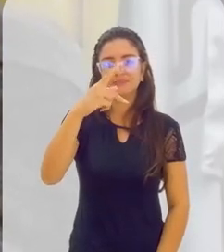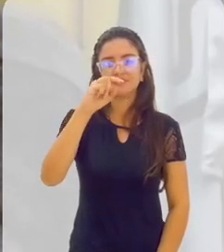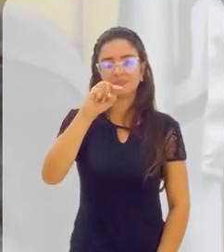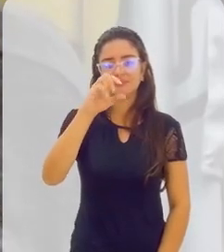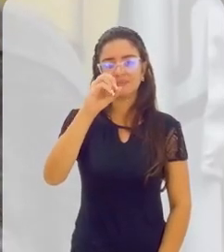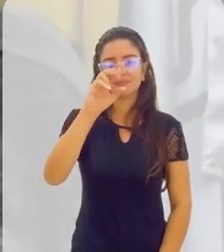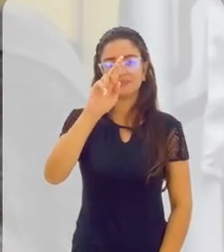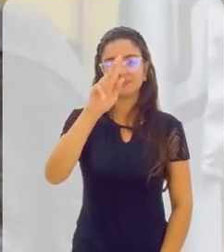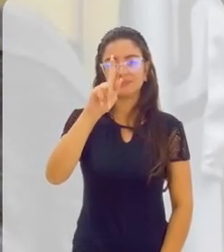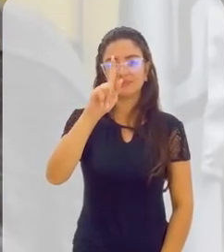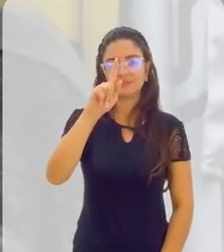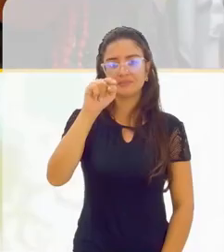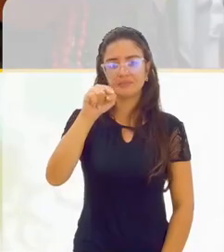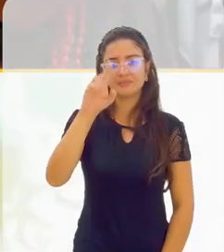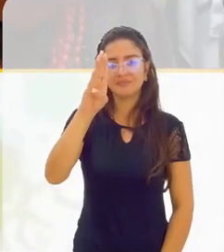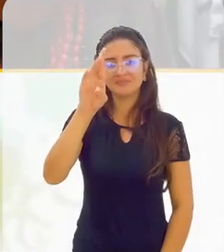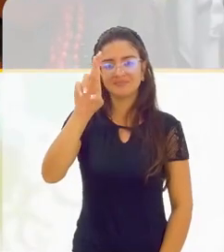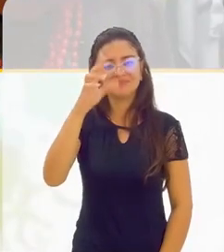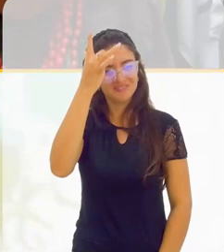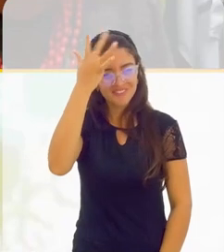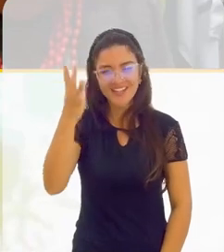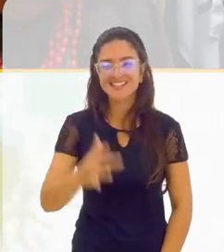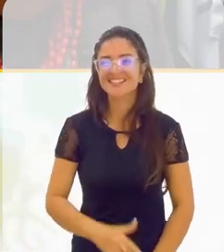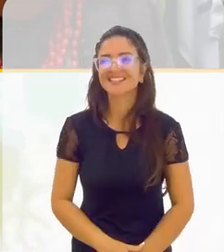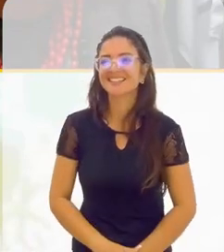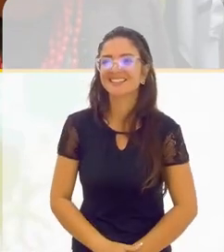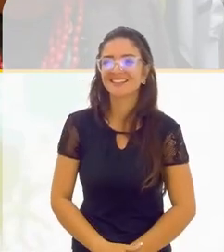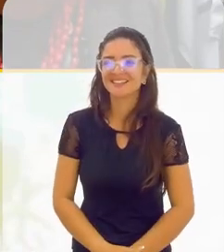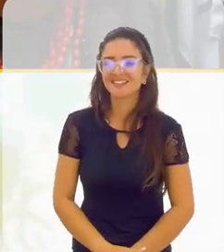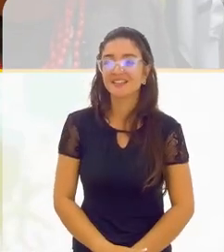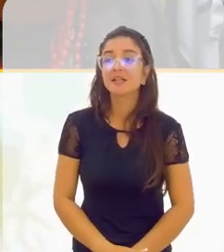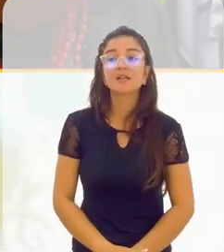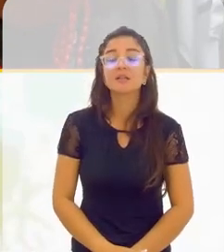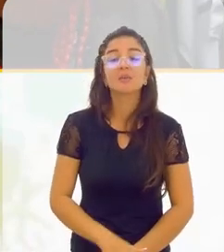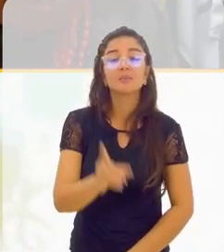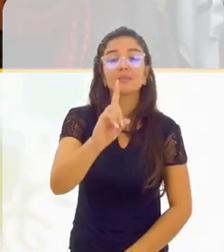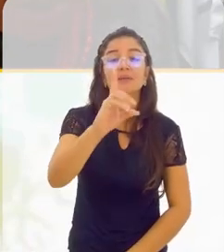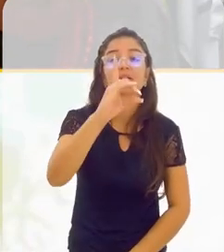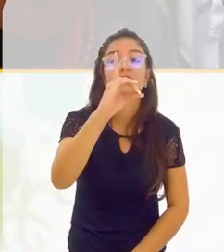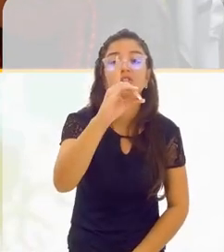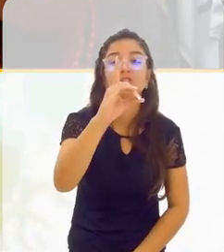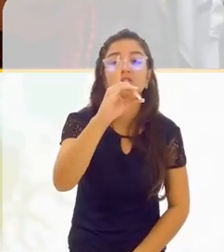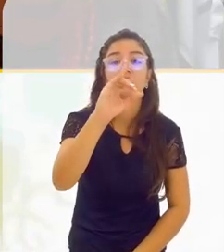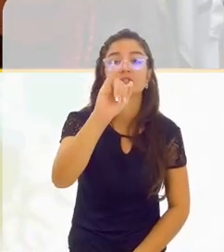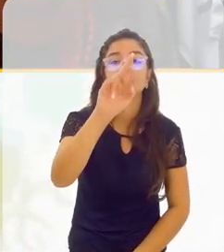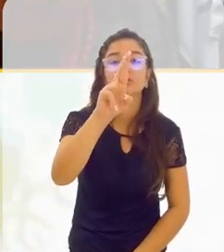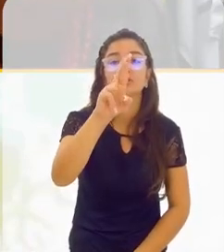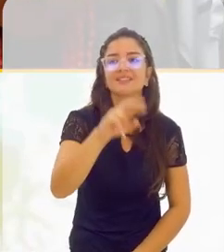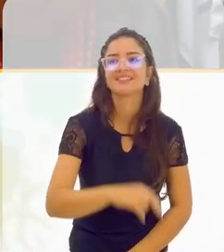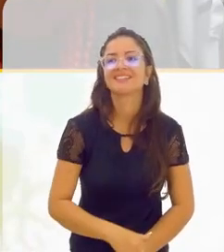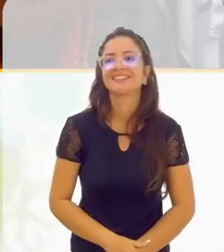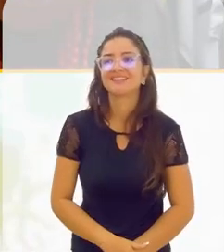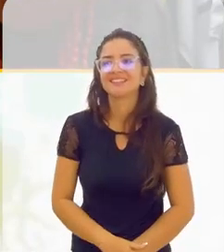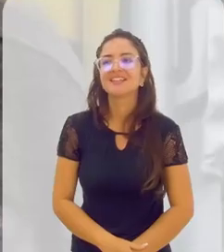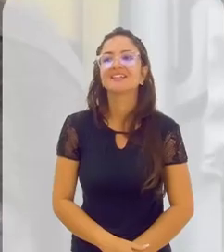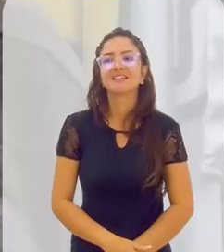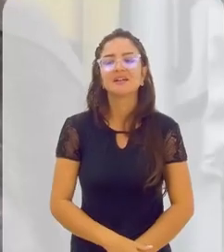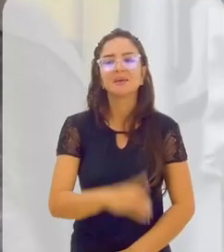diretoria@cremesp.org.br é facinho ir de Irene não é não não não o meu